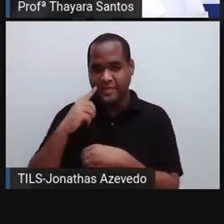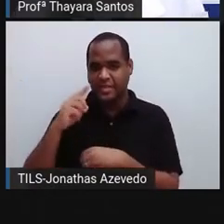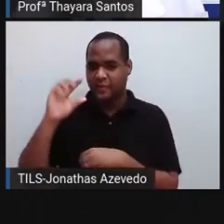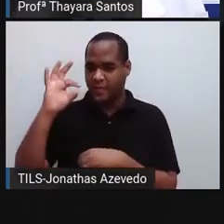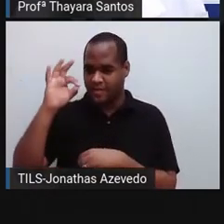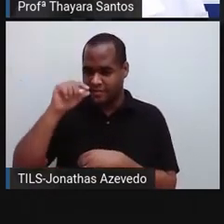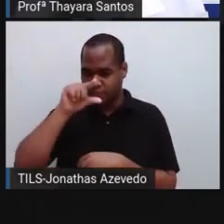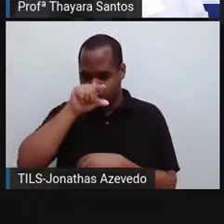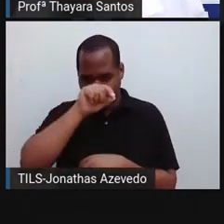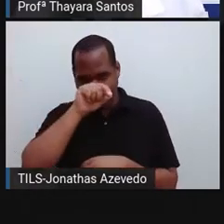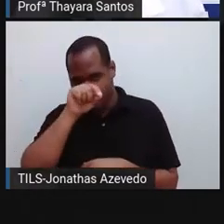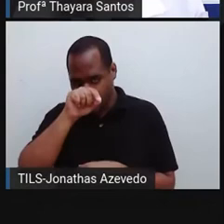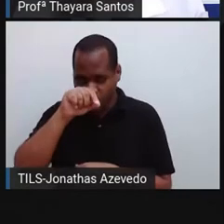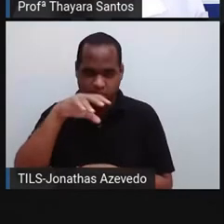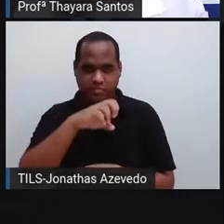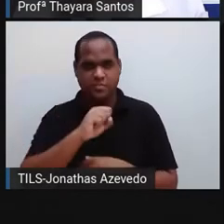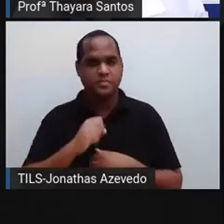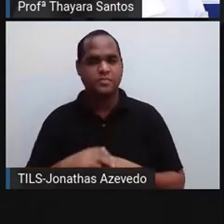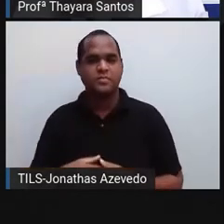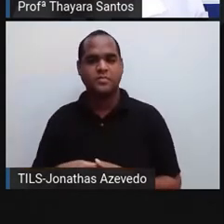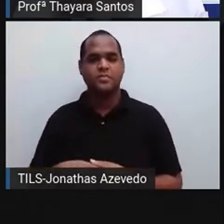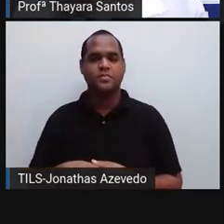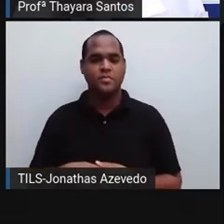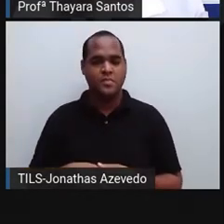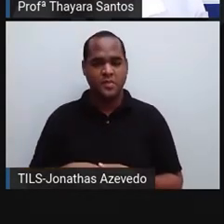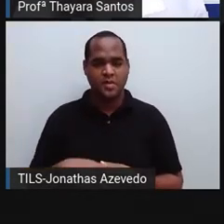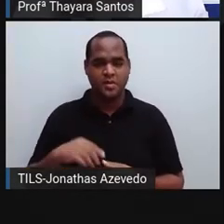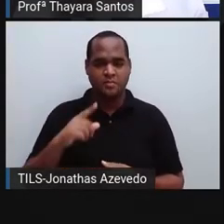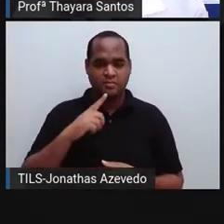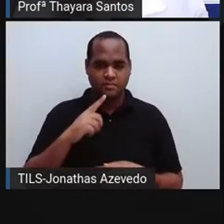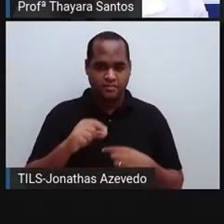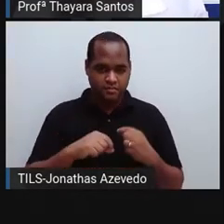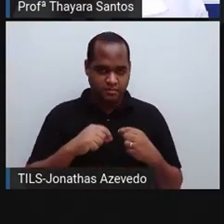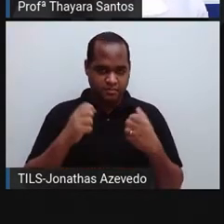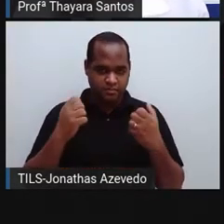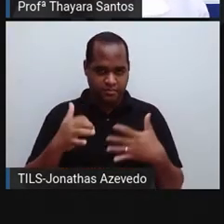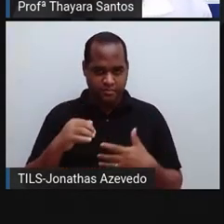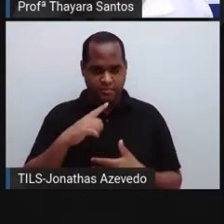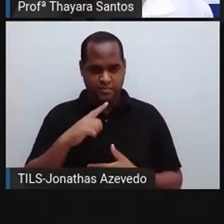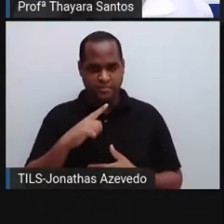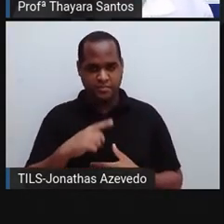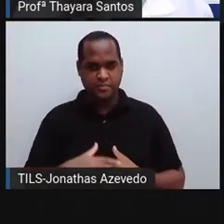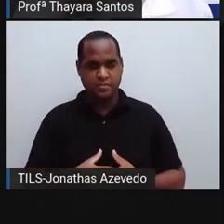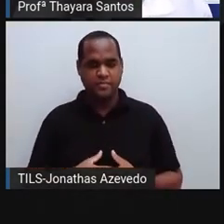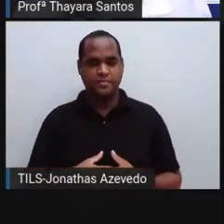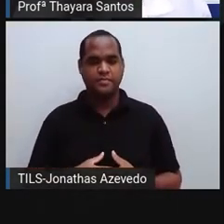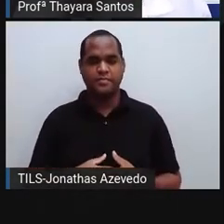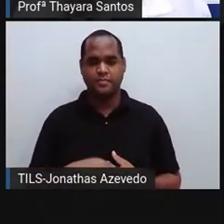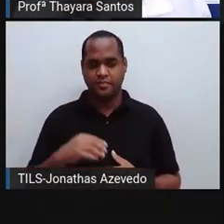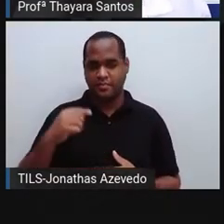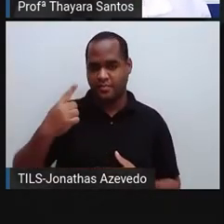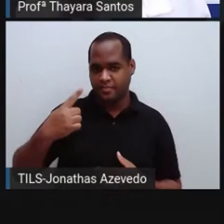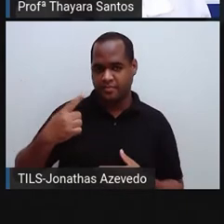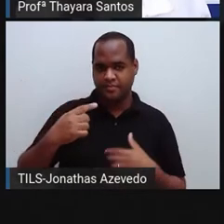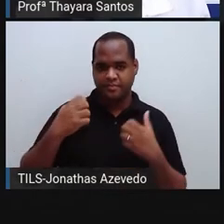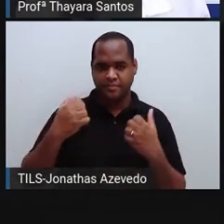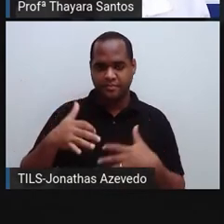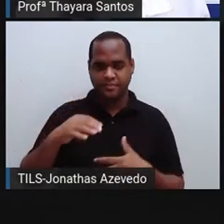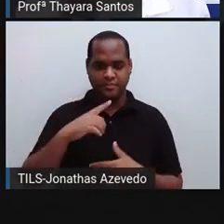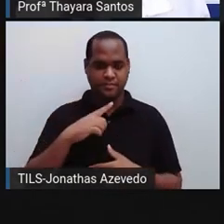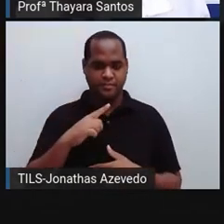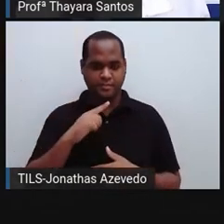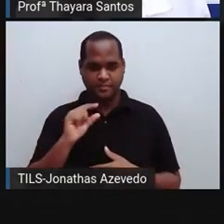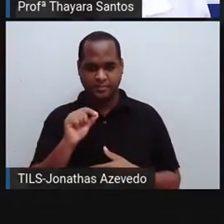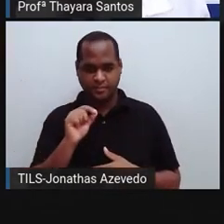come o rato. Então, isso daqui é uma segunda cadeia. Então, naquele primeiro caso que eu falei para vocês, quando o gavião vai lá e come direto